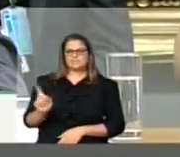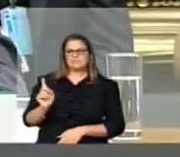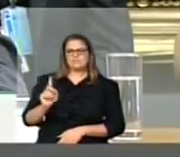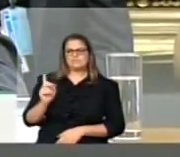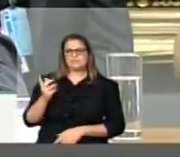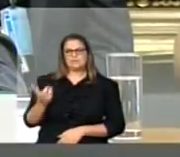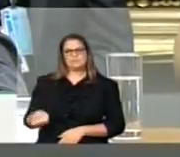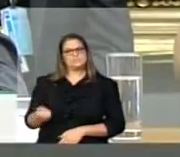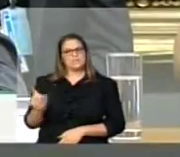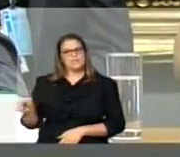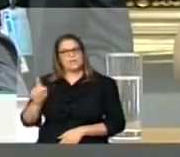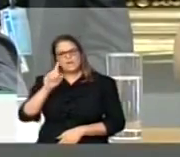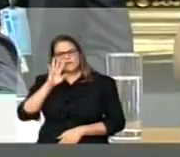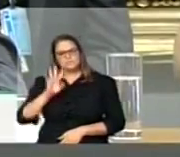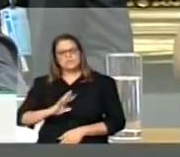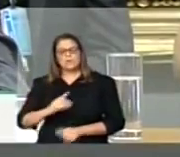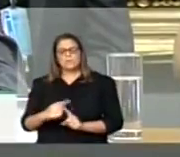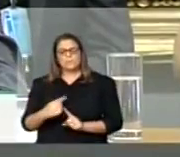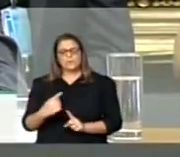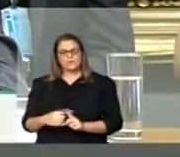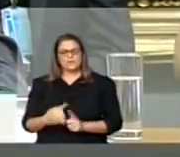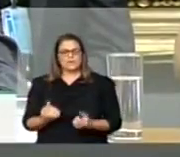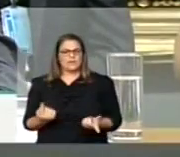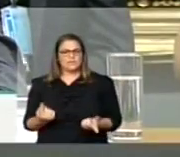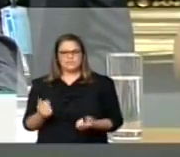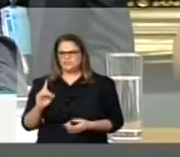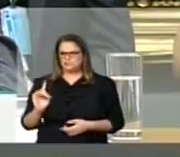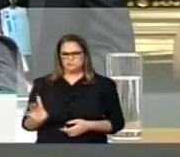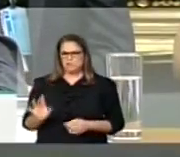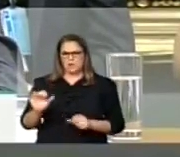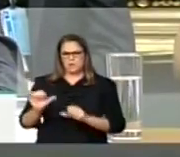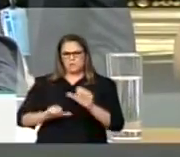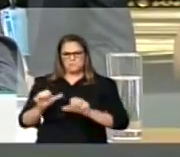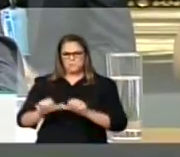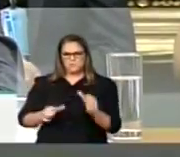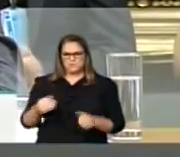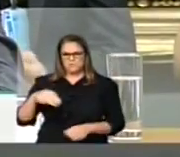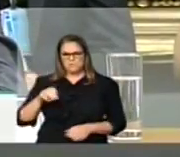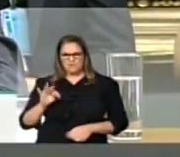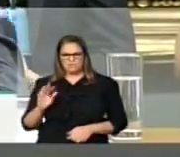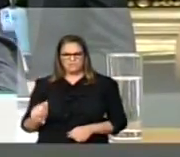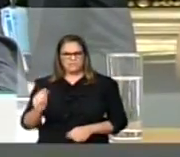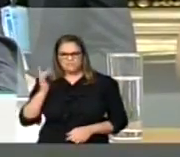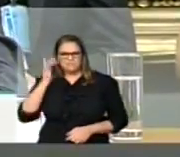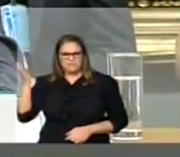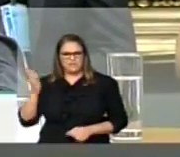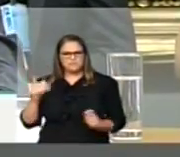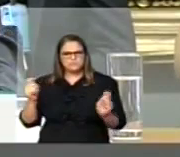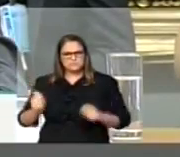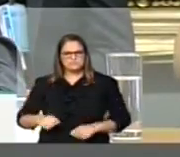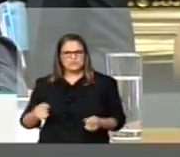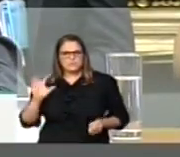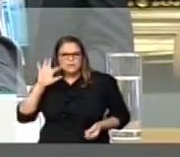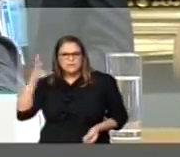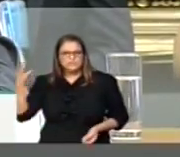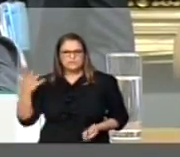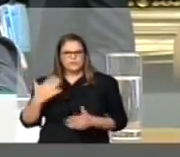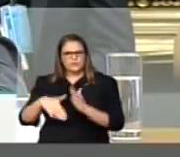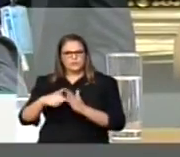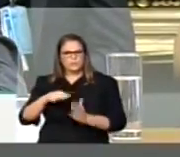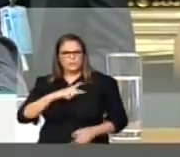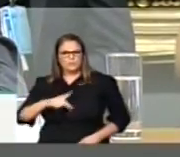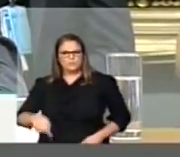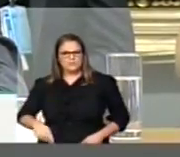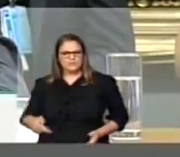daquele ano. Segundo essa interpretação, bastaria a alteração da meta ao final de um ano para que todos os atos do